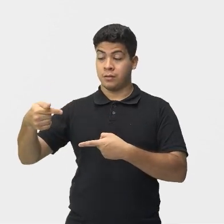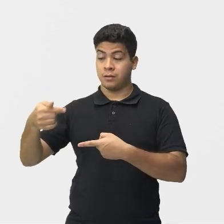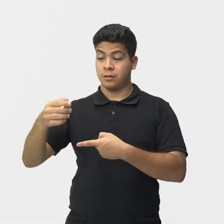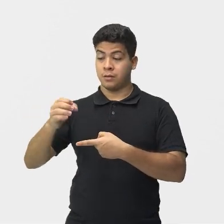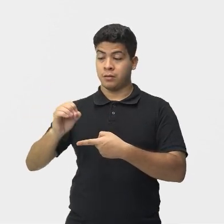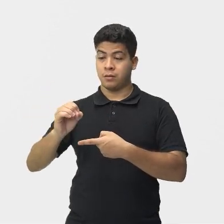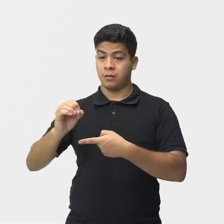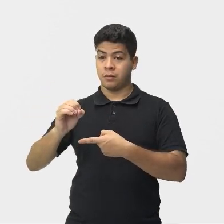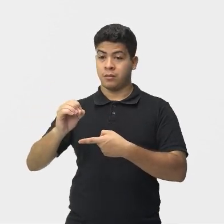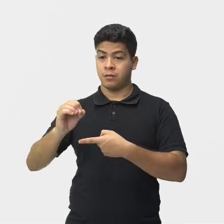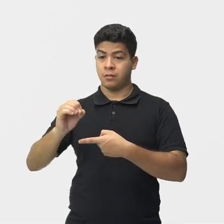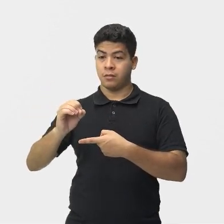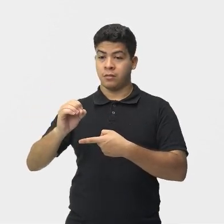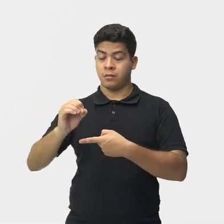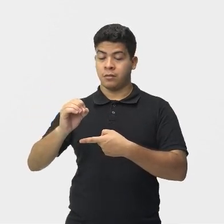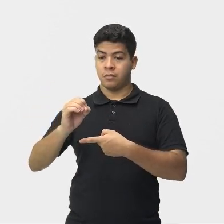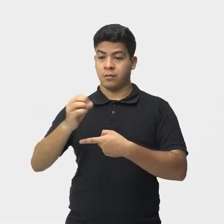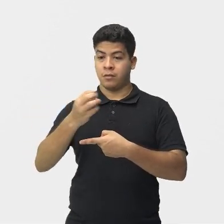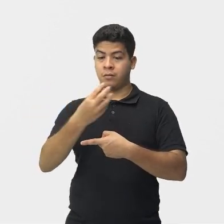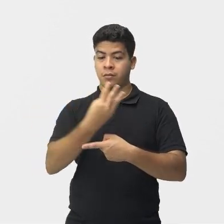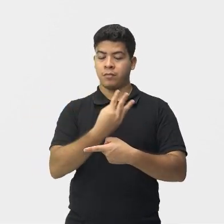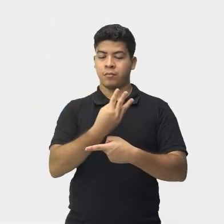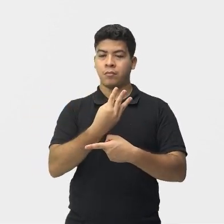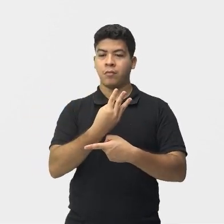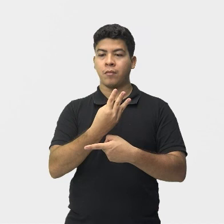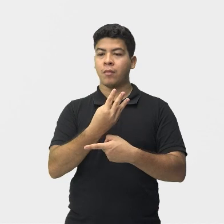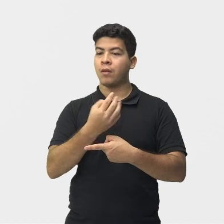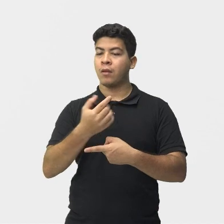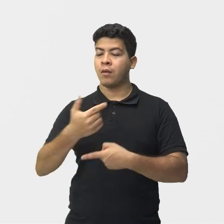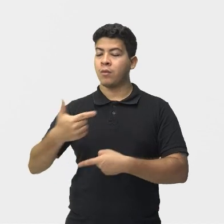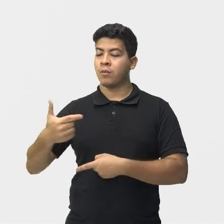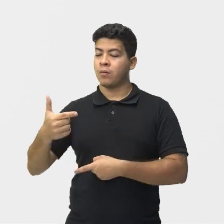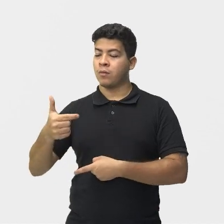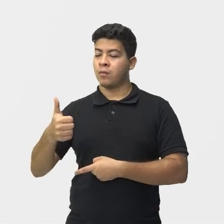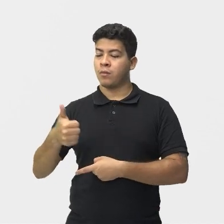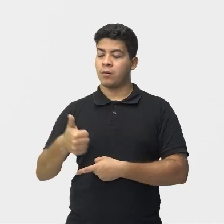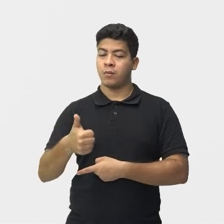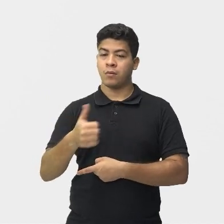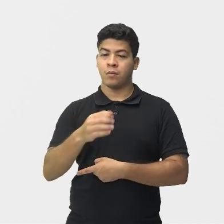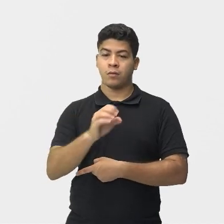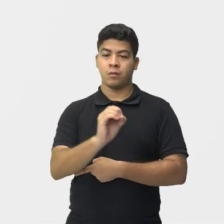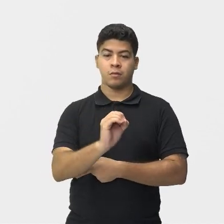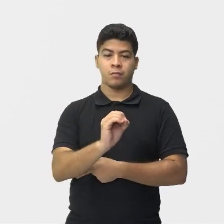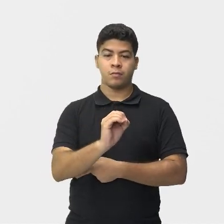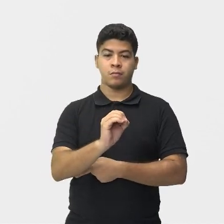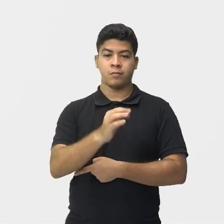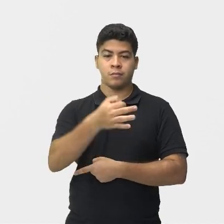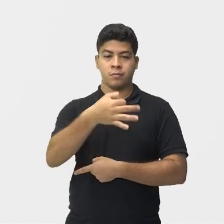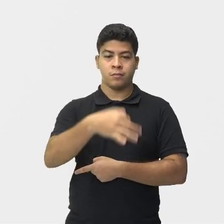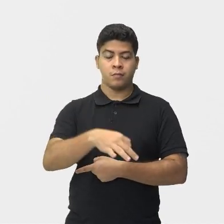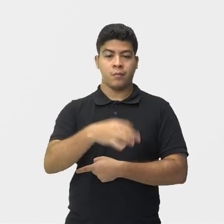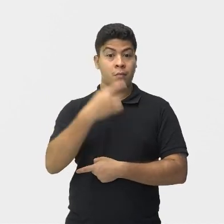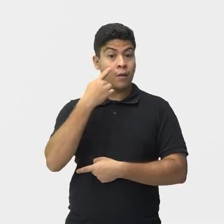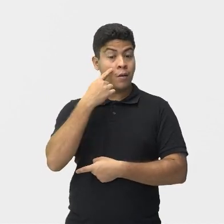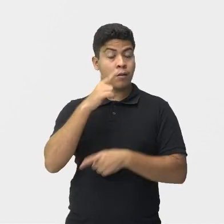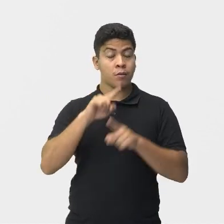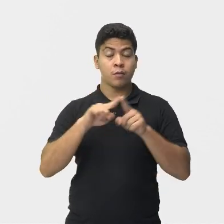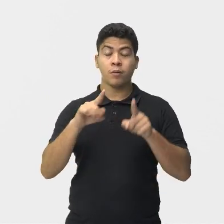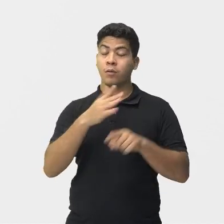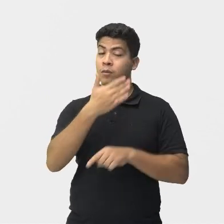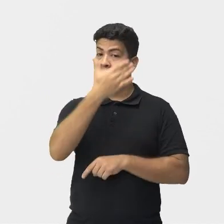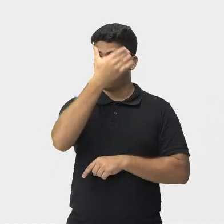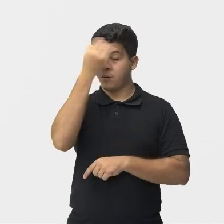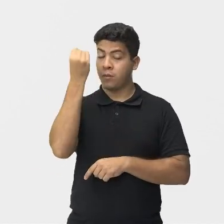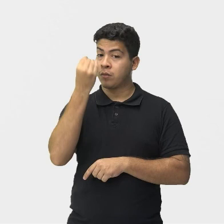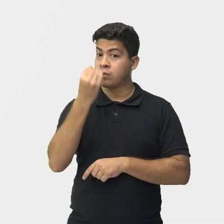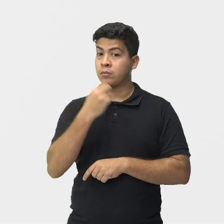exatamente o valor da resposta, 210 metros. Então aqui está a distância percorrida, ou o deslocamento, ou a variação